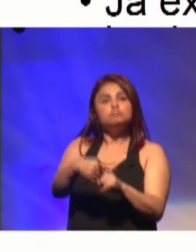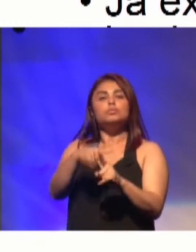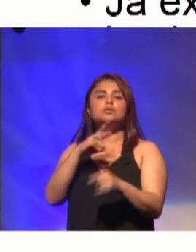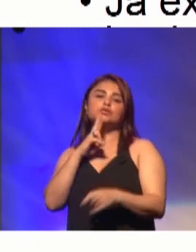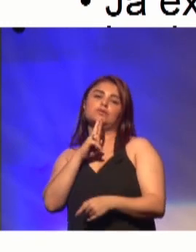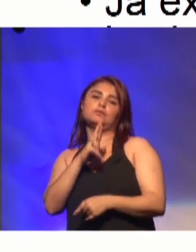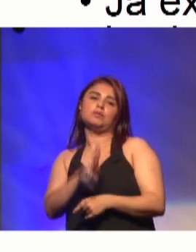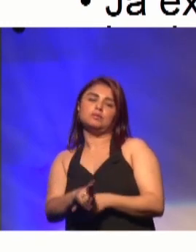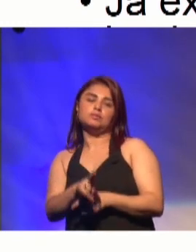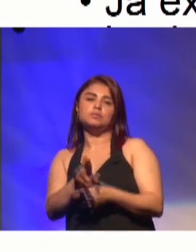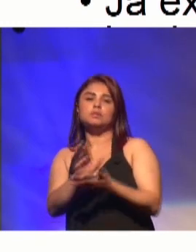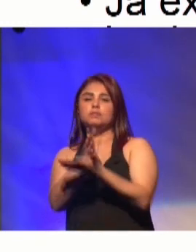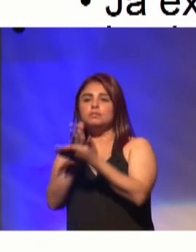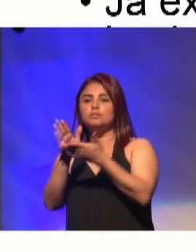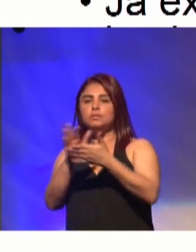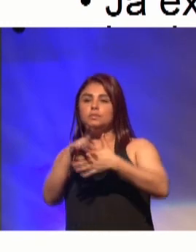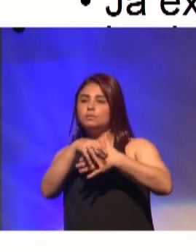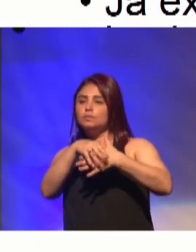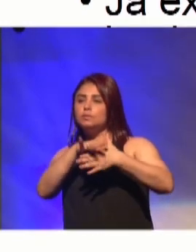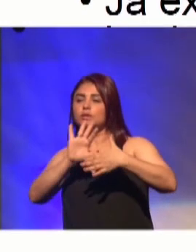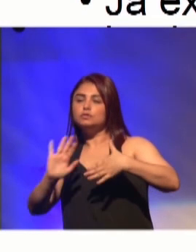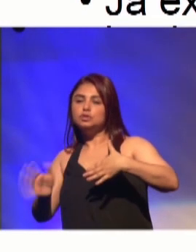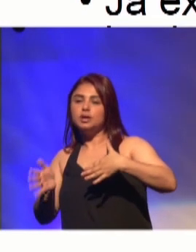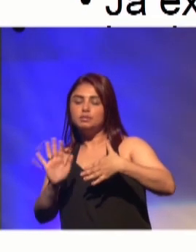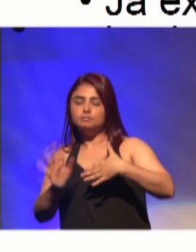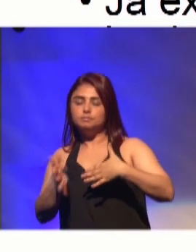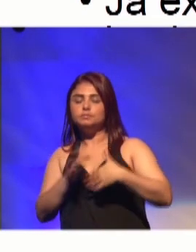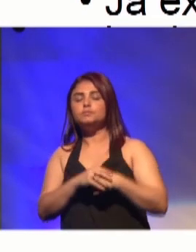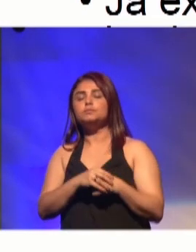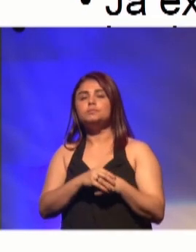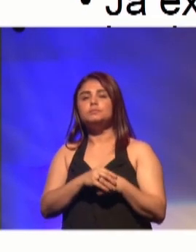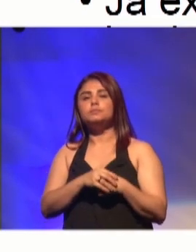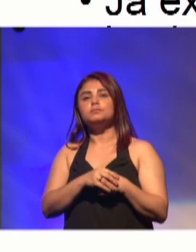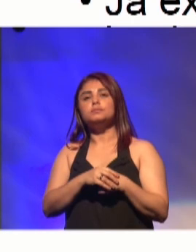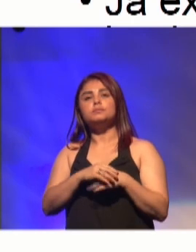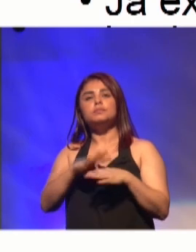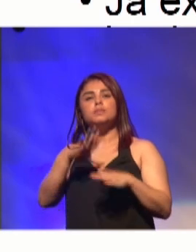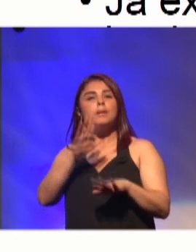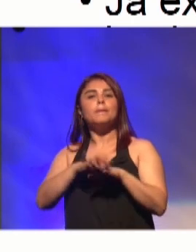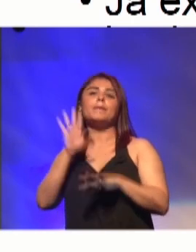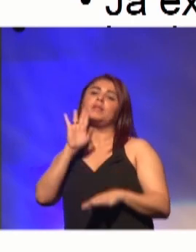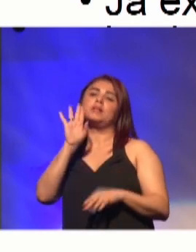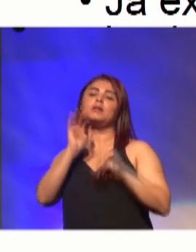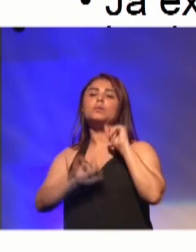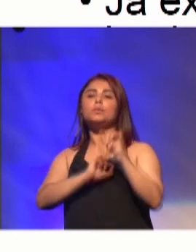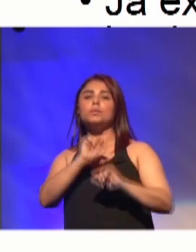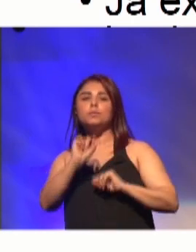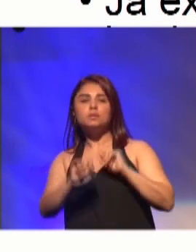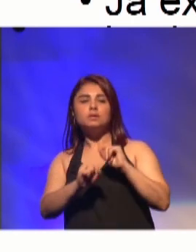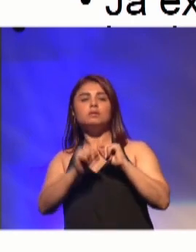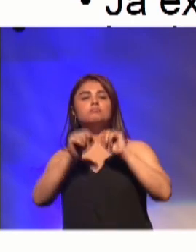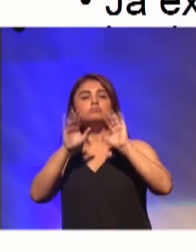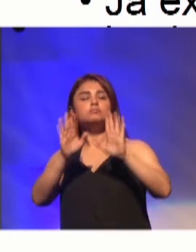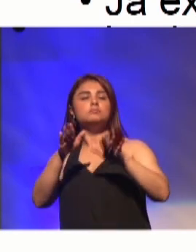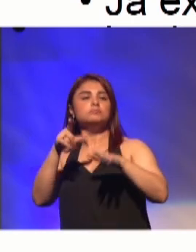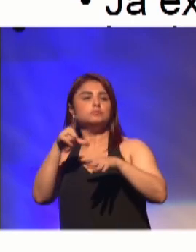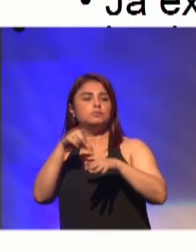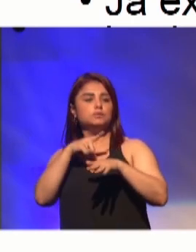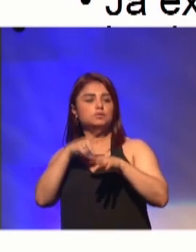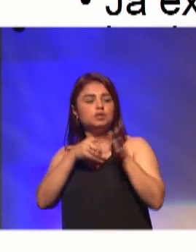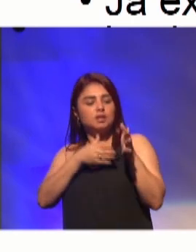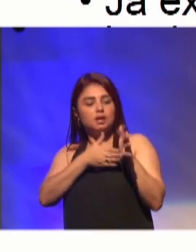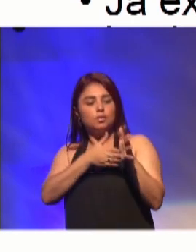situações fisiopatológicas já. E mais legal ainda, já existe